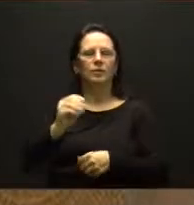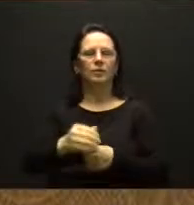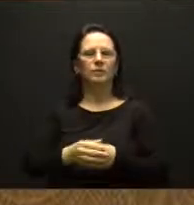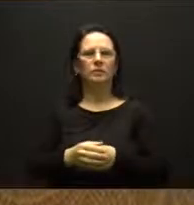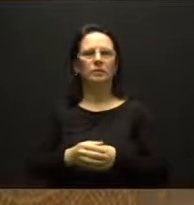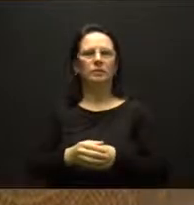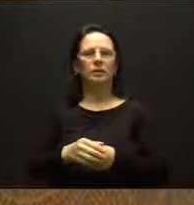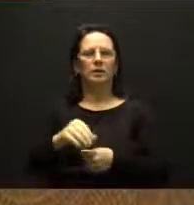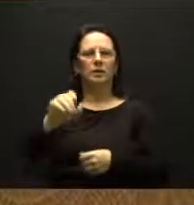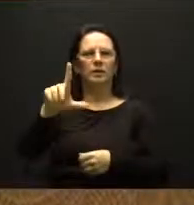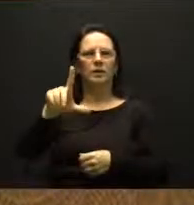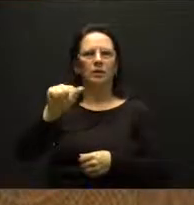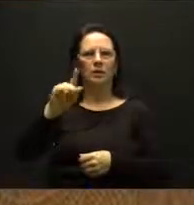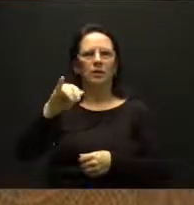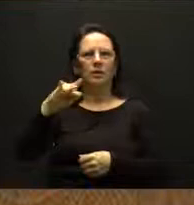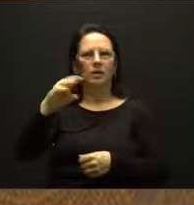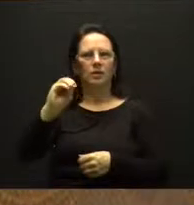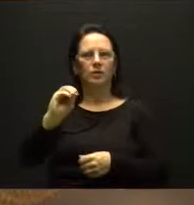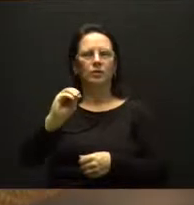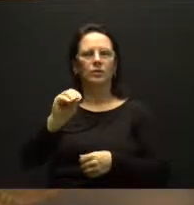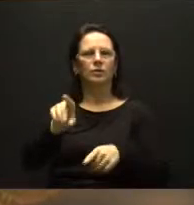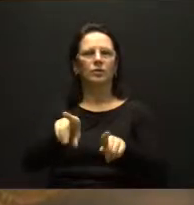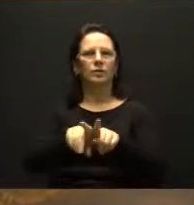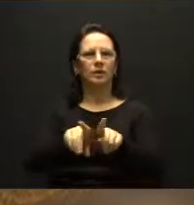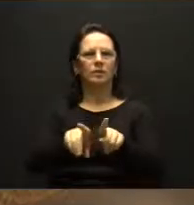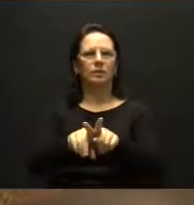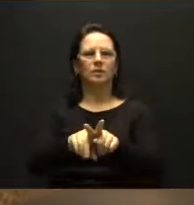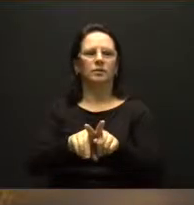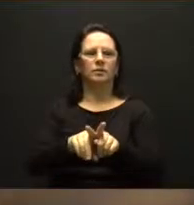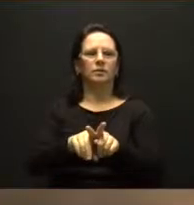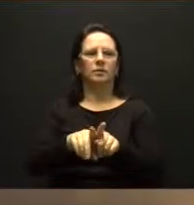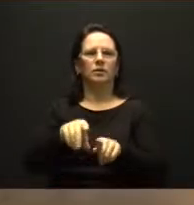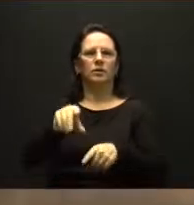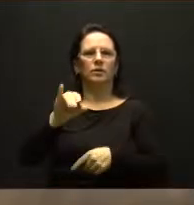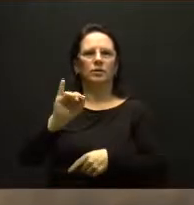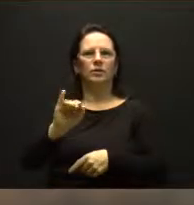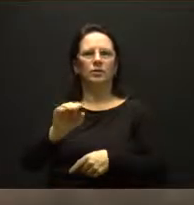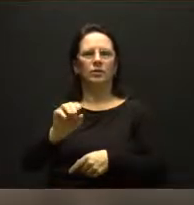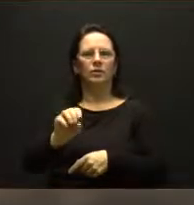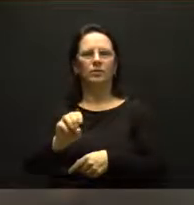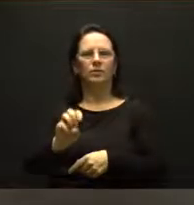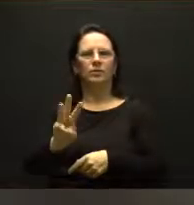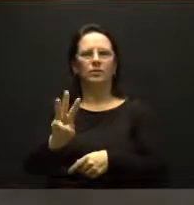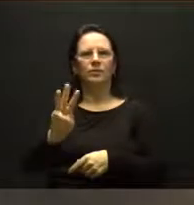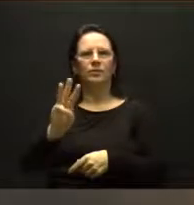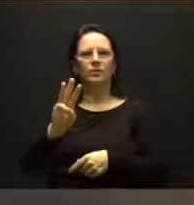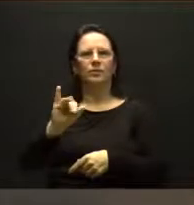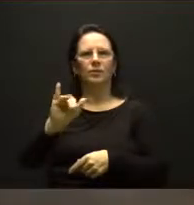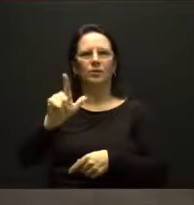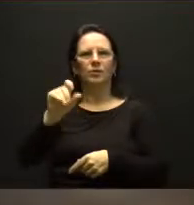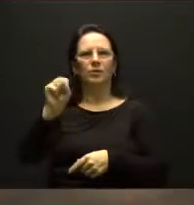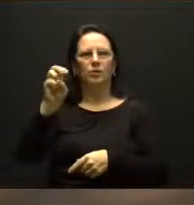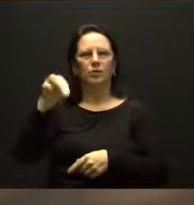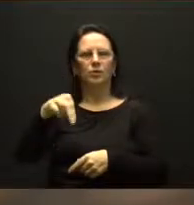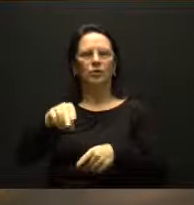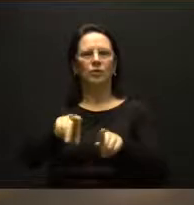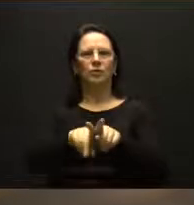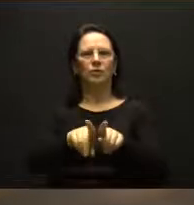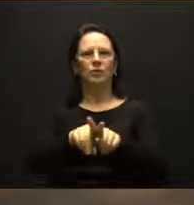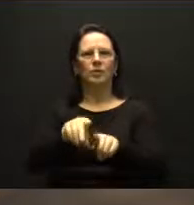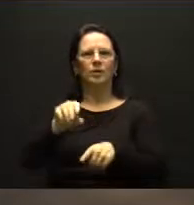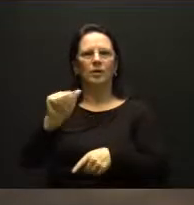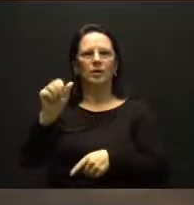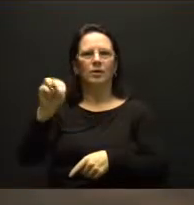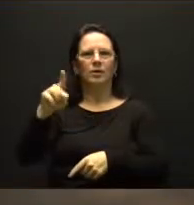nelson batista santos nem do fbi e os sub-16 líder do psdb anderson de lima andrade